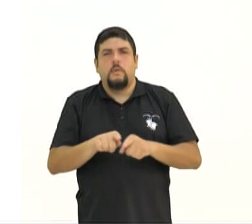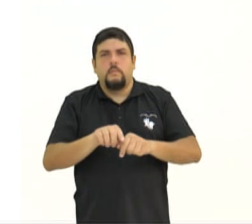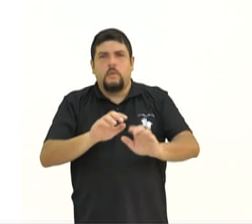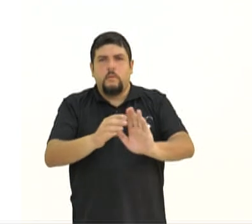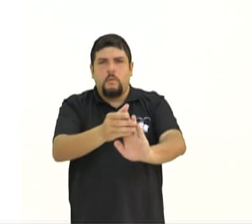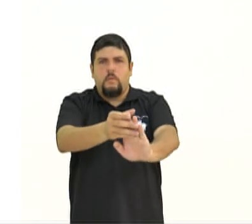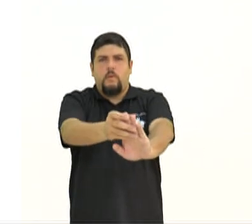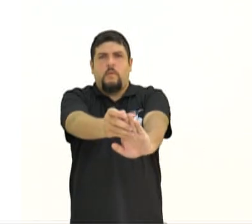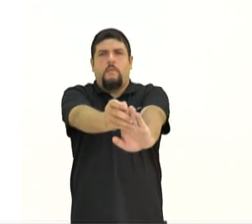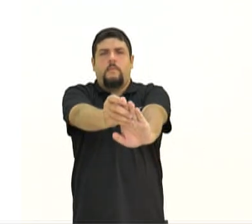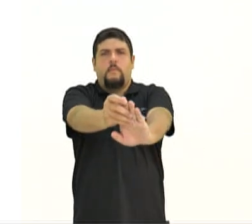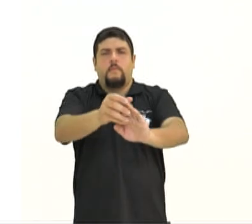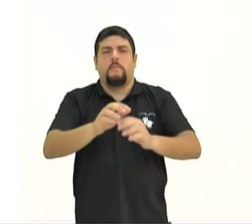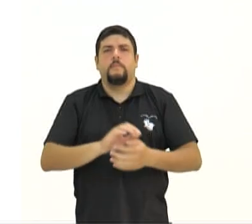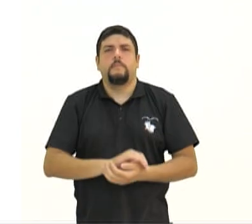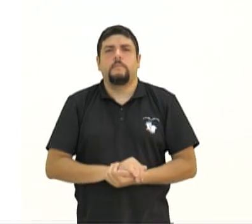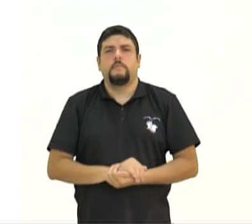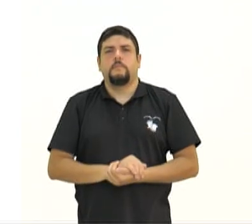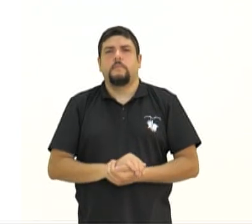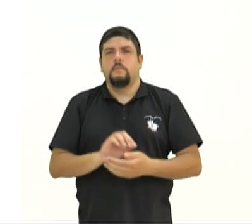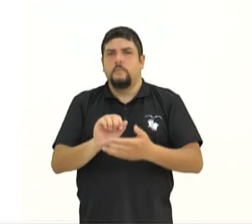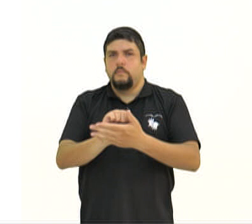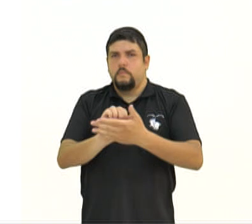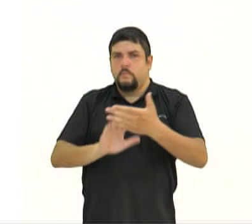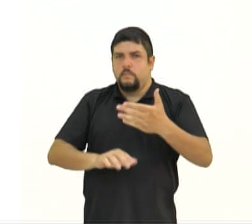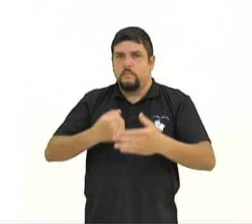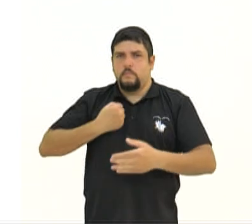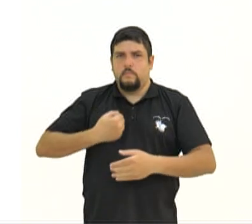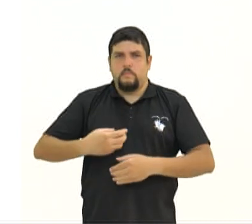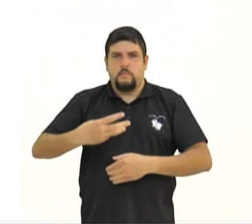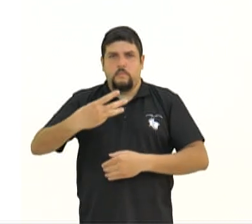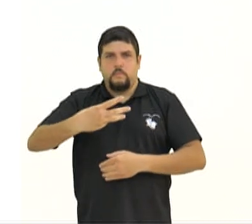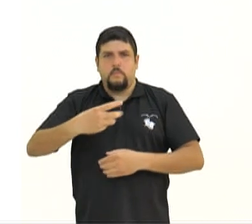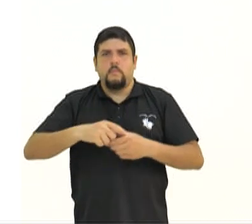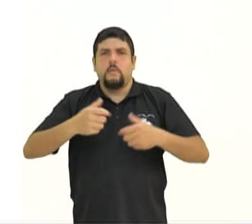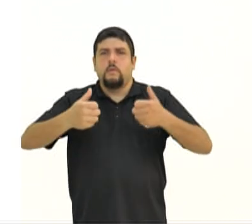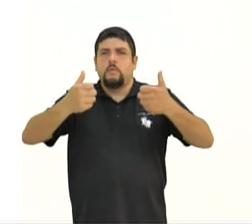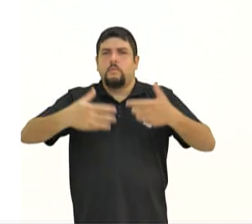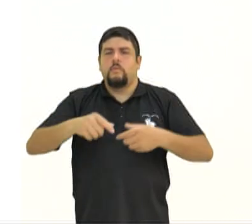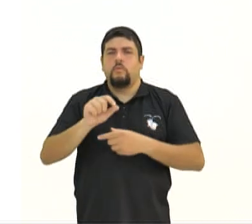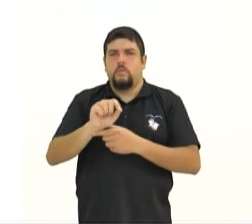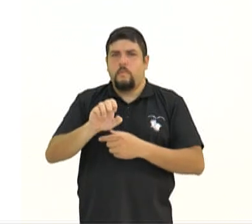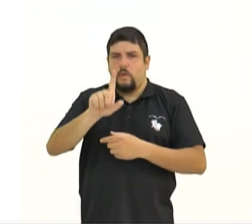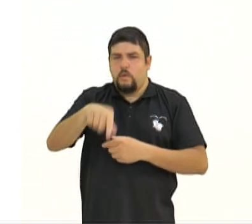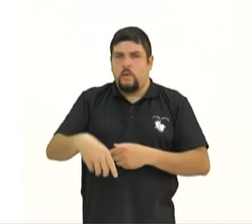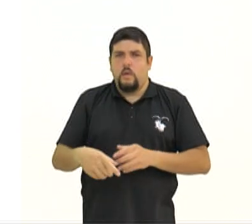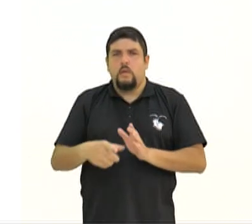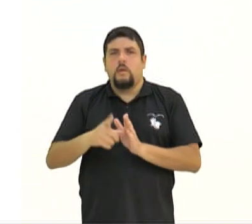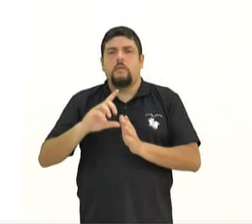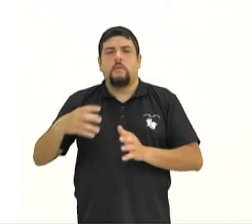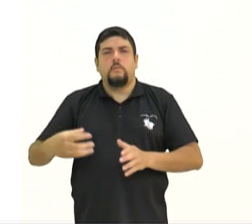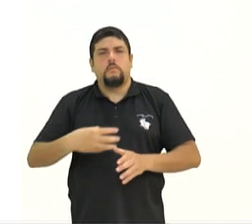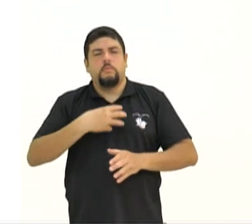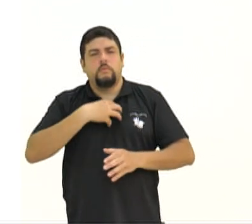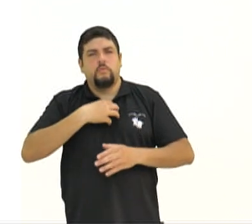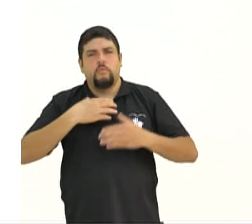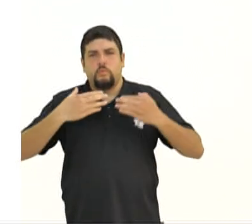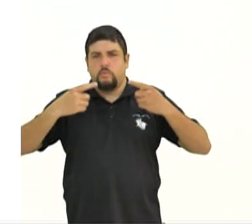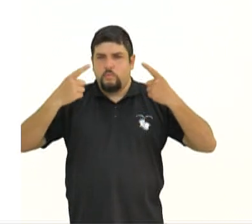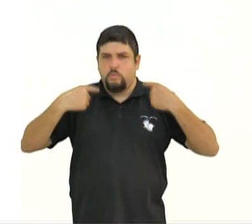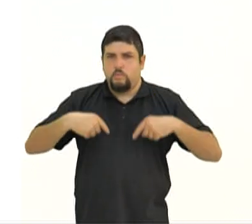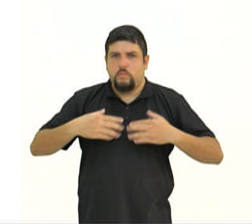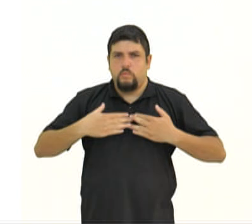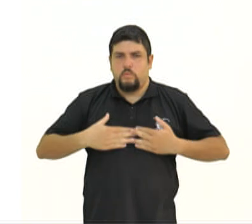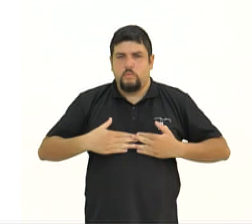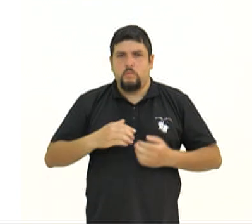bien? A atividade 3, né, diz respeito a essas ações que nós acabamos de ver. Relaciona